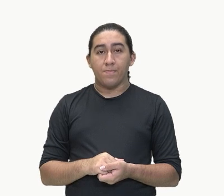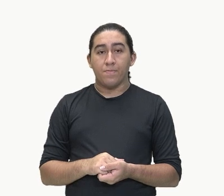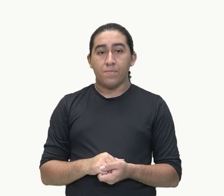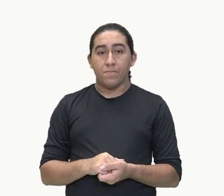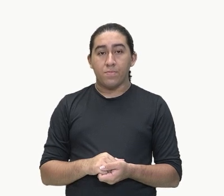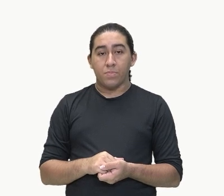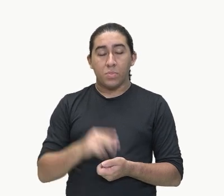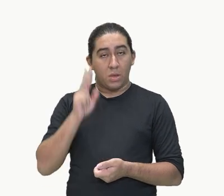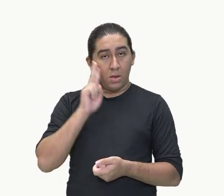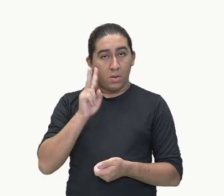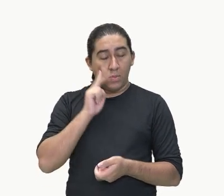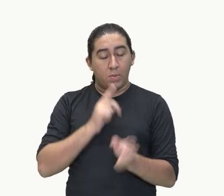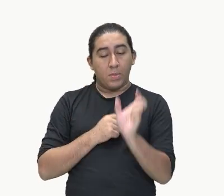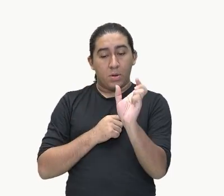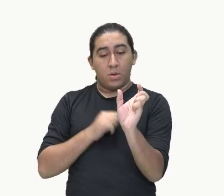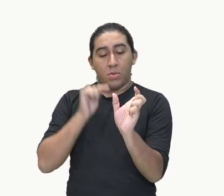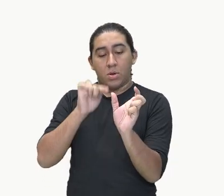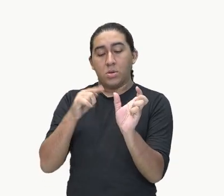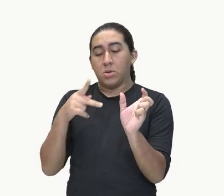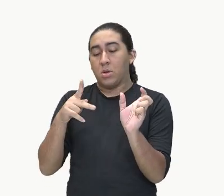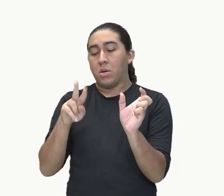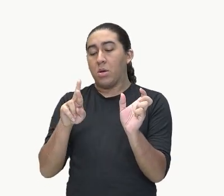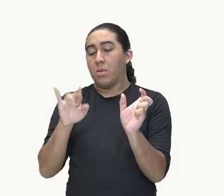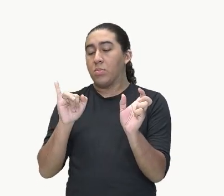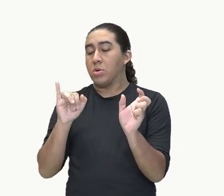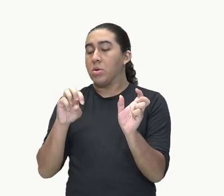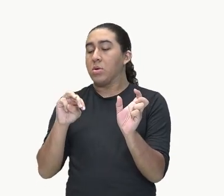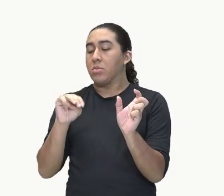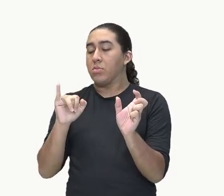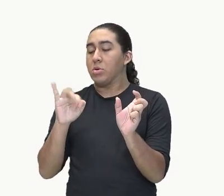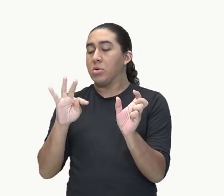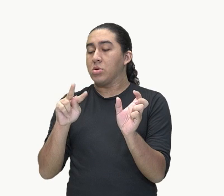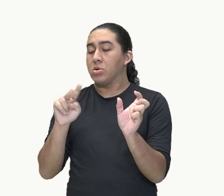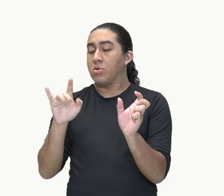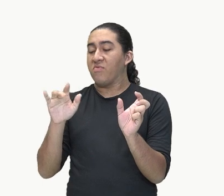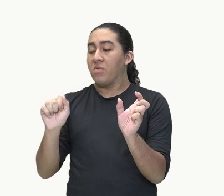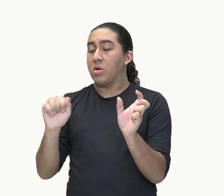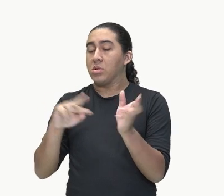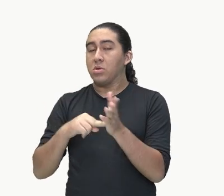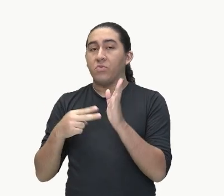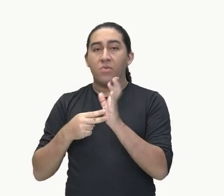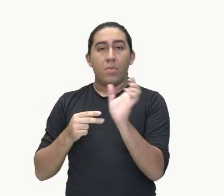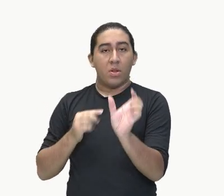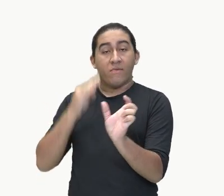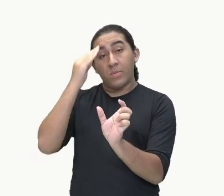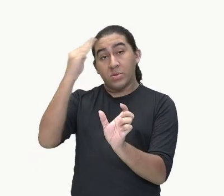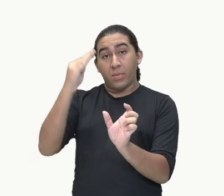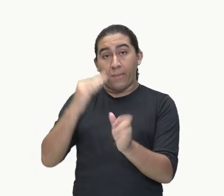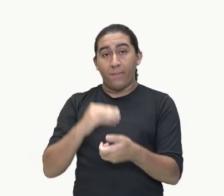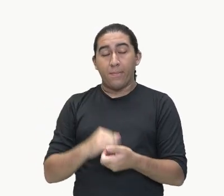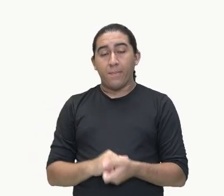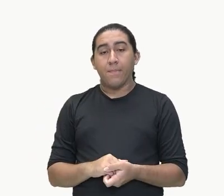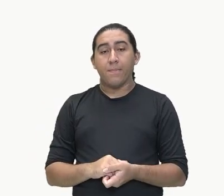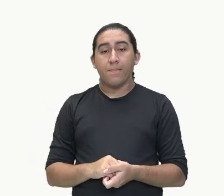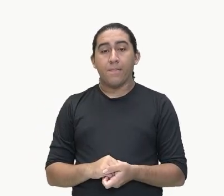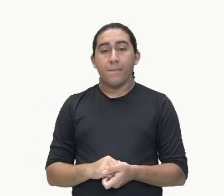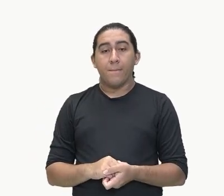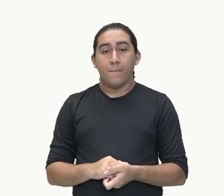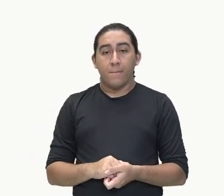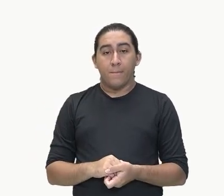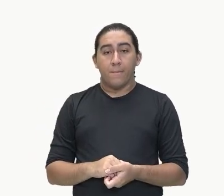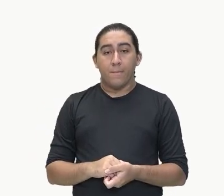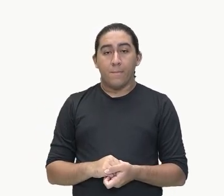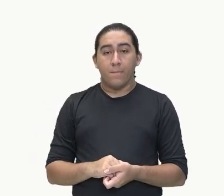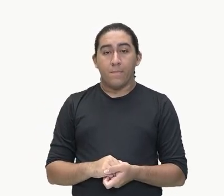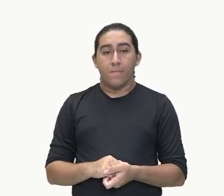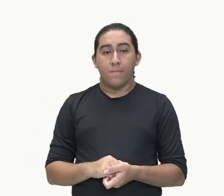Aqui é a palavra que nós iremos, através dela, criar novas palavras. Então,